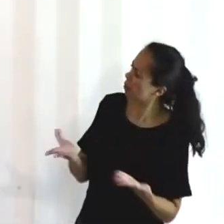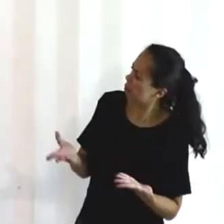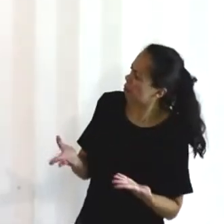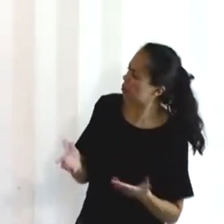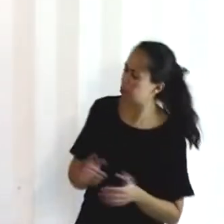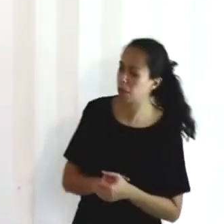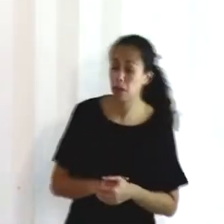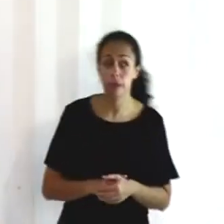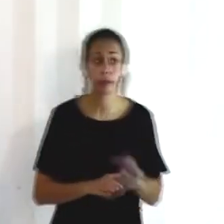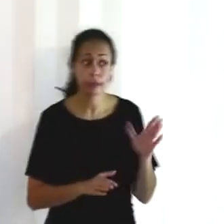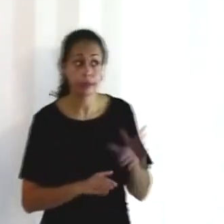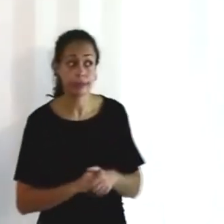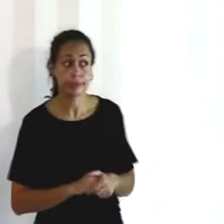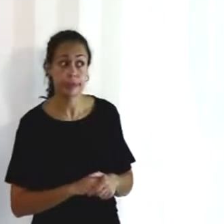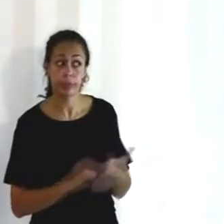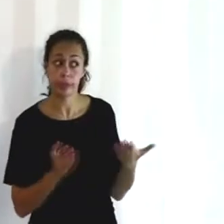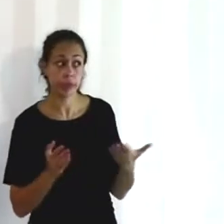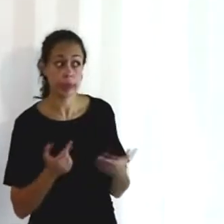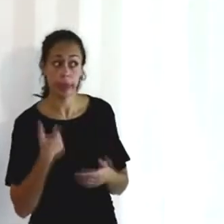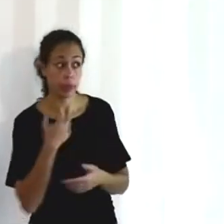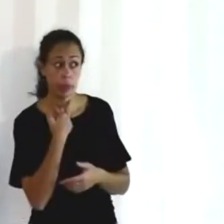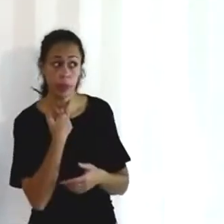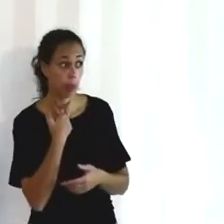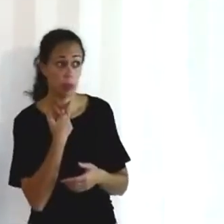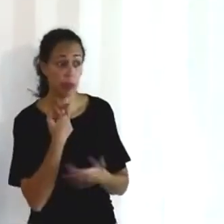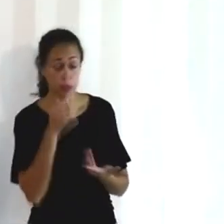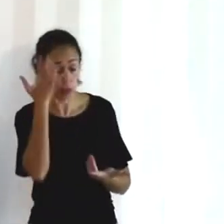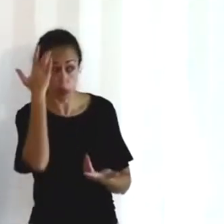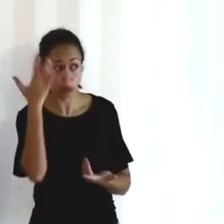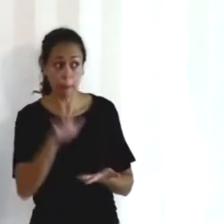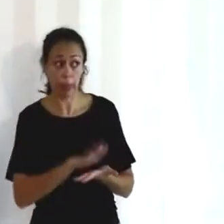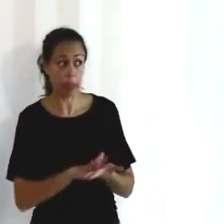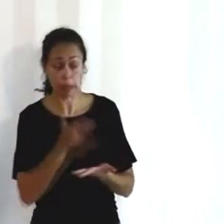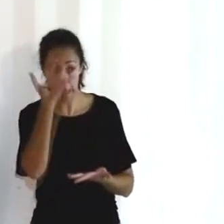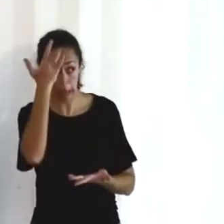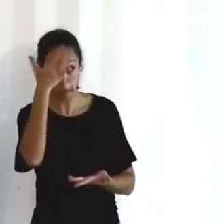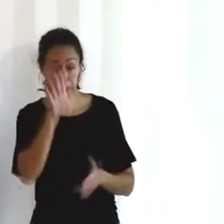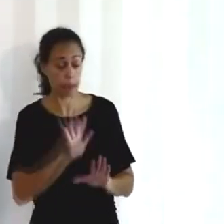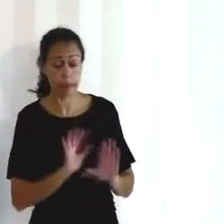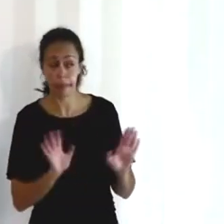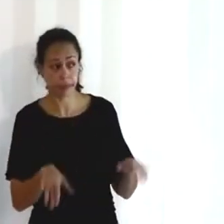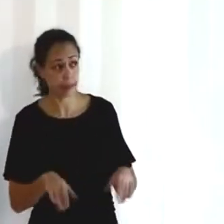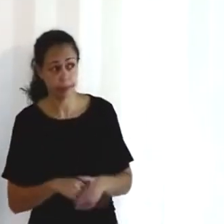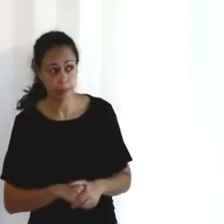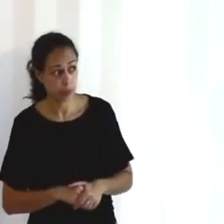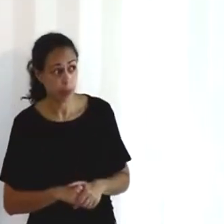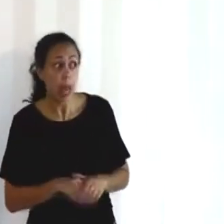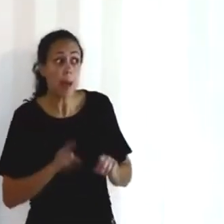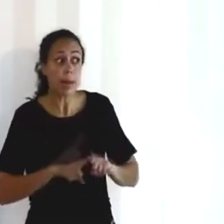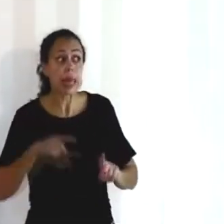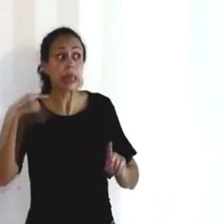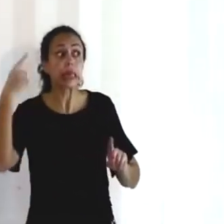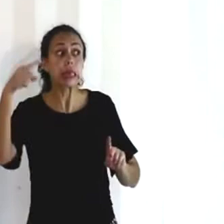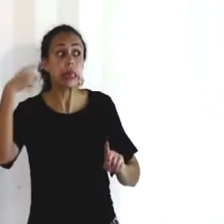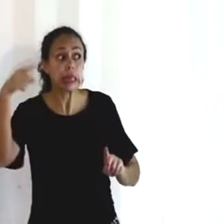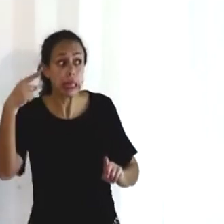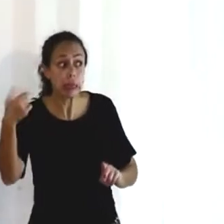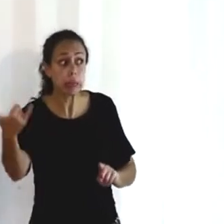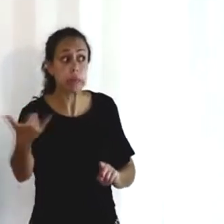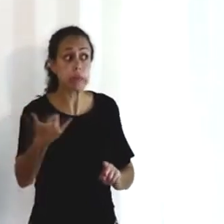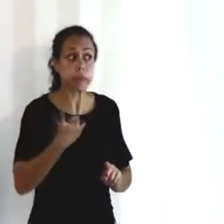não sabia, mas depois descobri. A igreja era dominada, teoricamente, ou pelo menos do ponto de vista